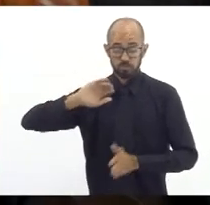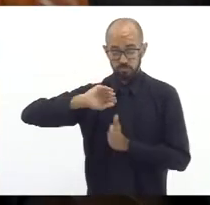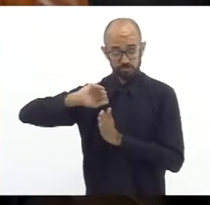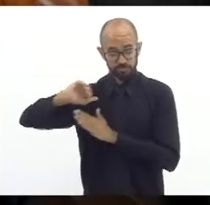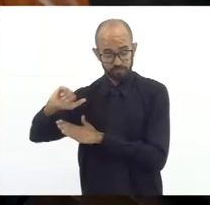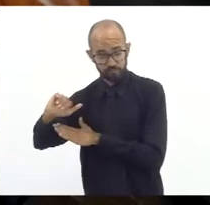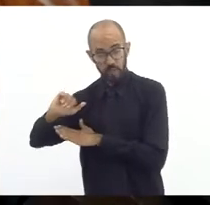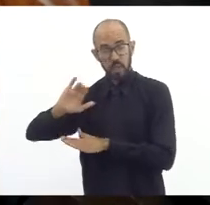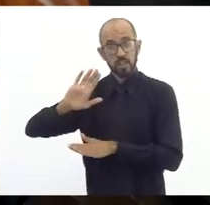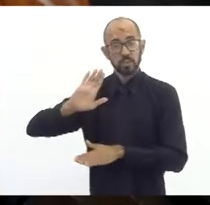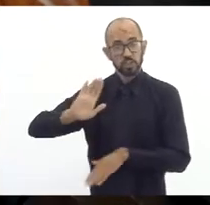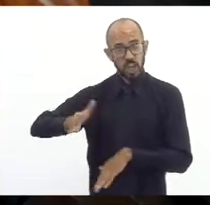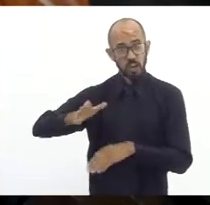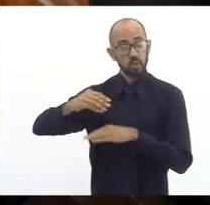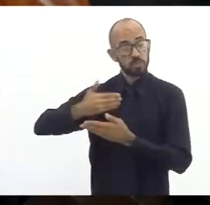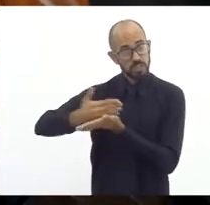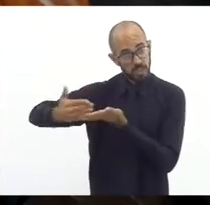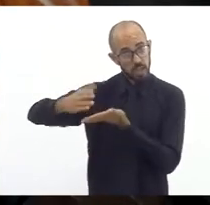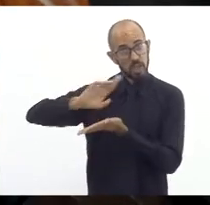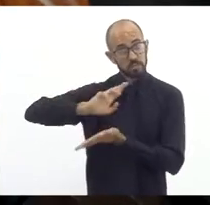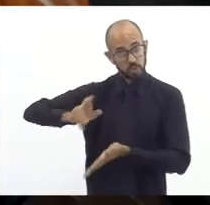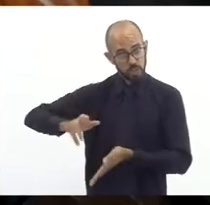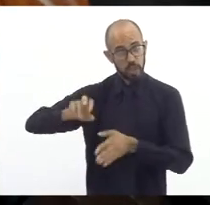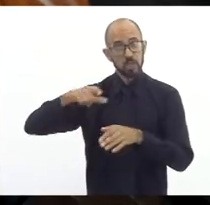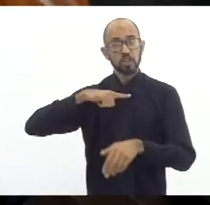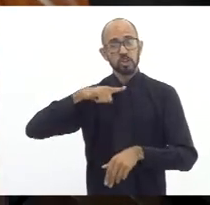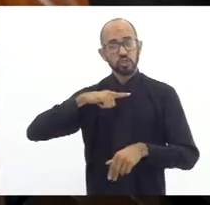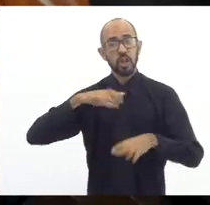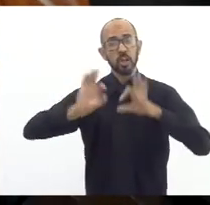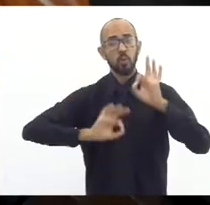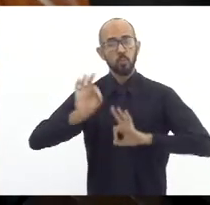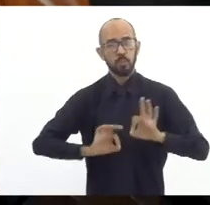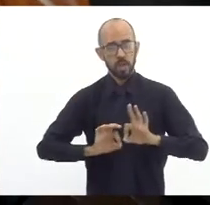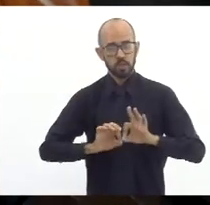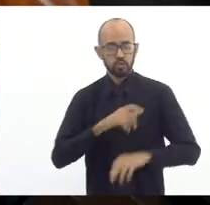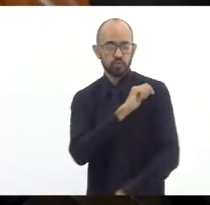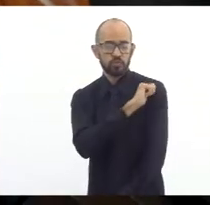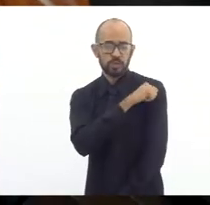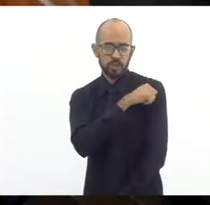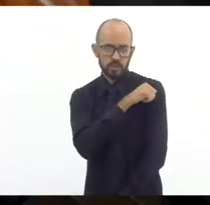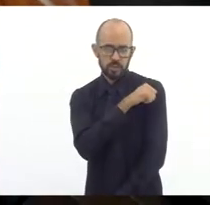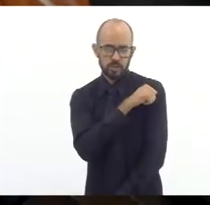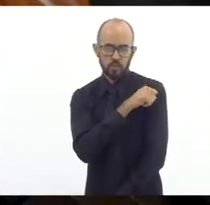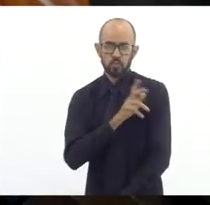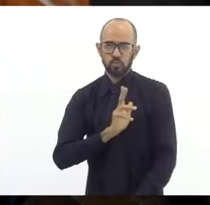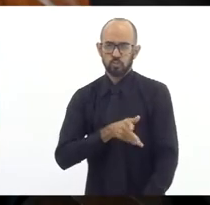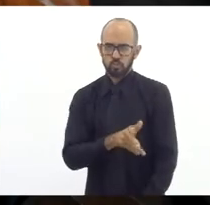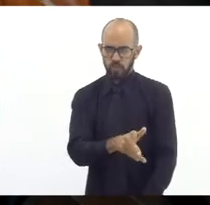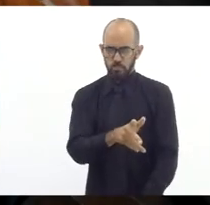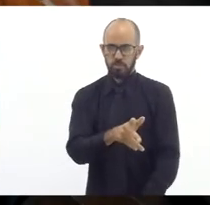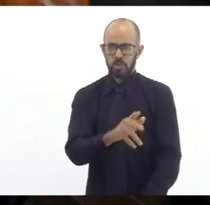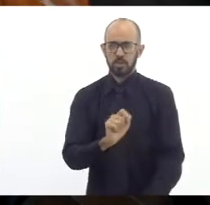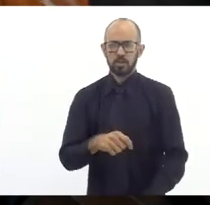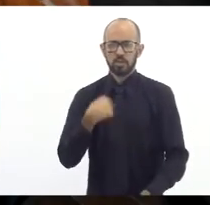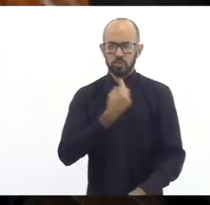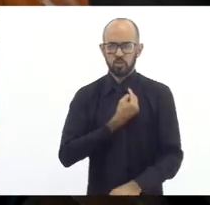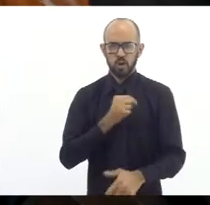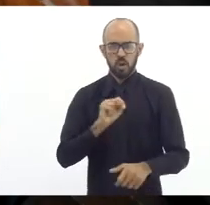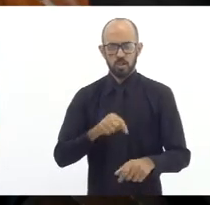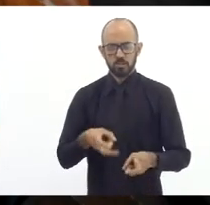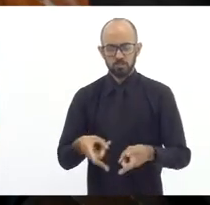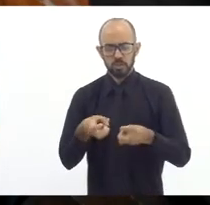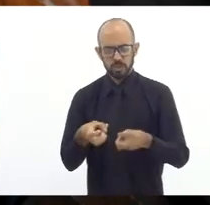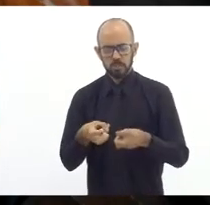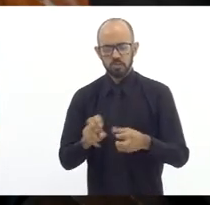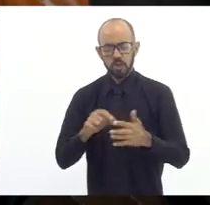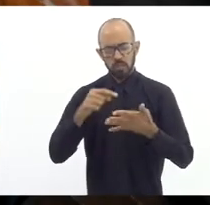na resposta anterior. A gente tem, sim, um plano de fiscalização regular, que a gente apura item